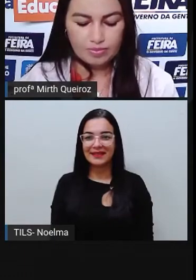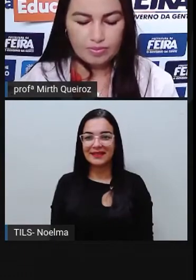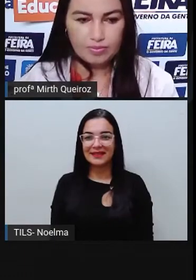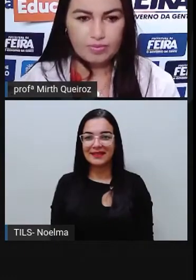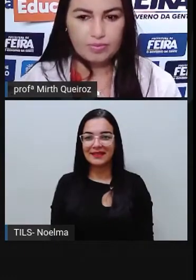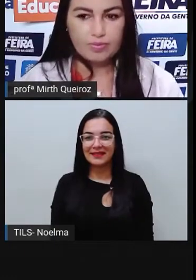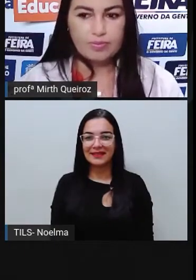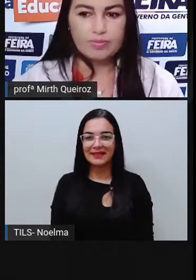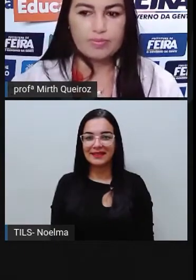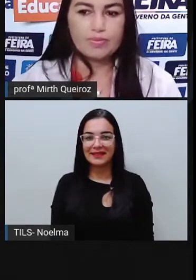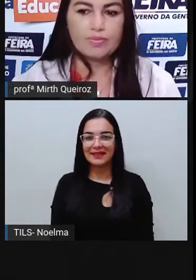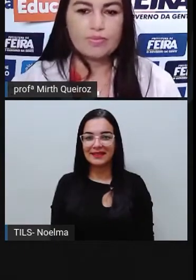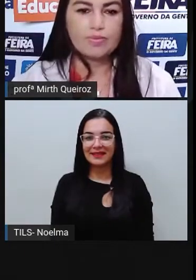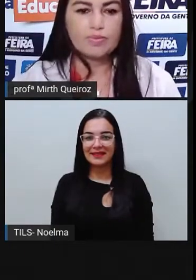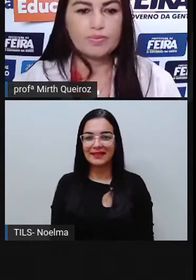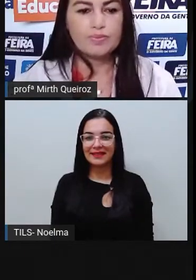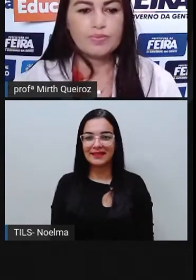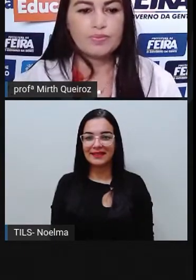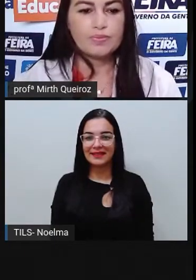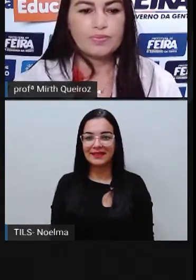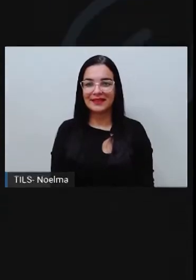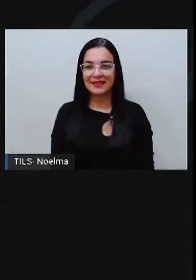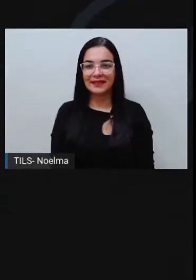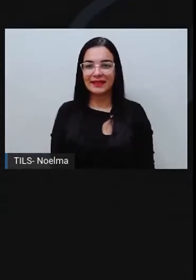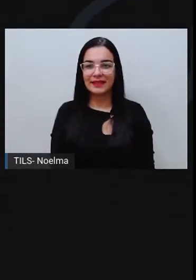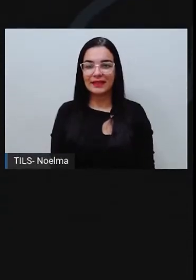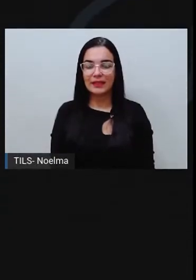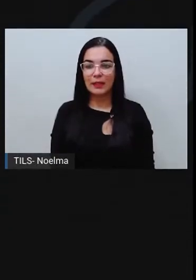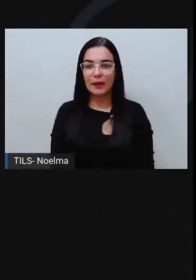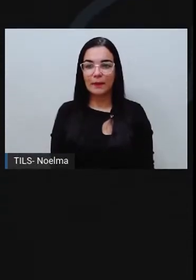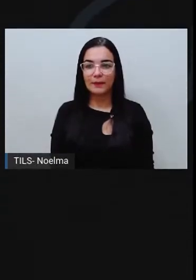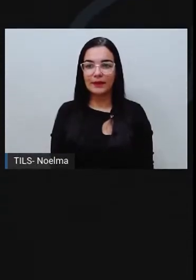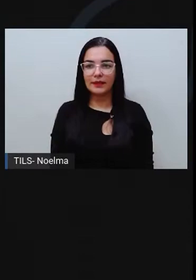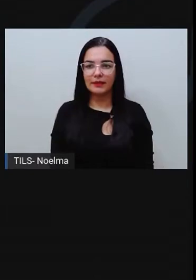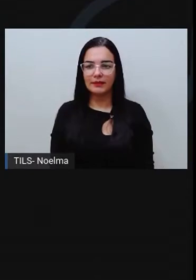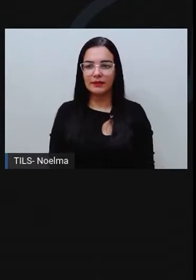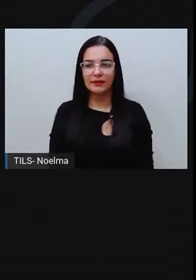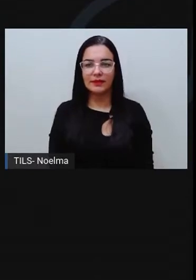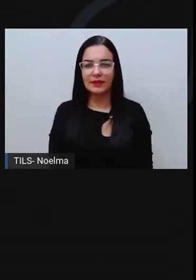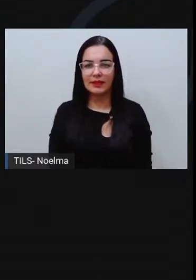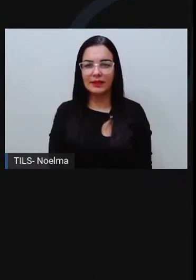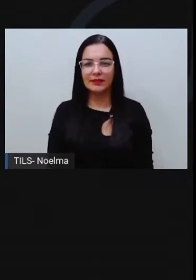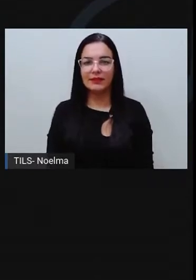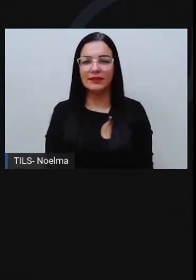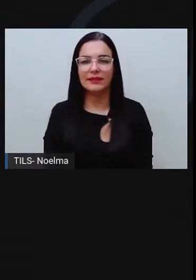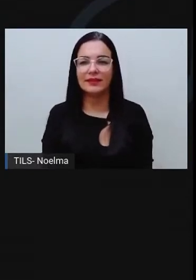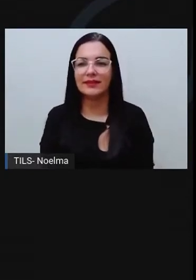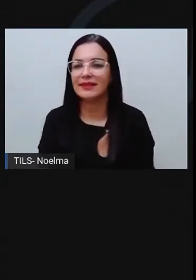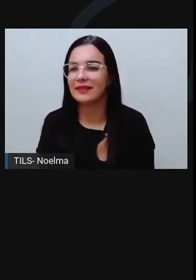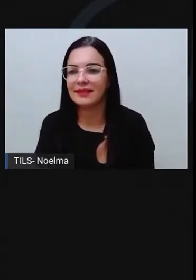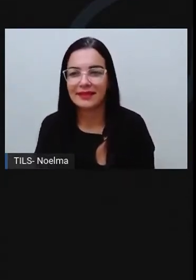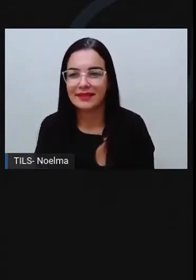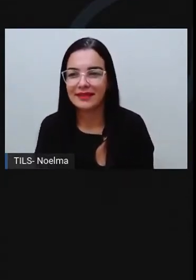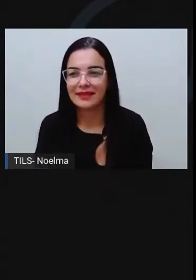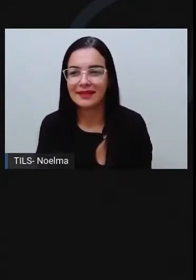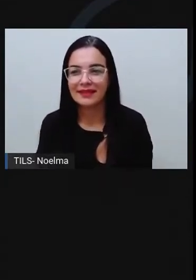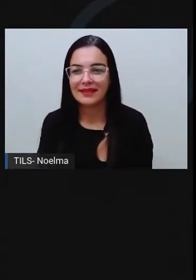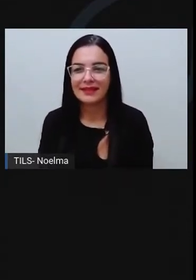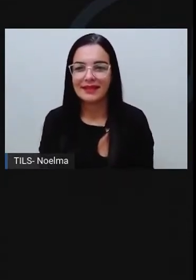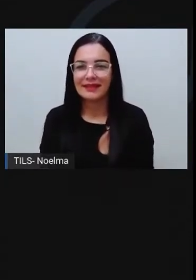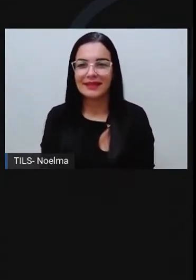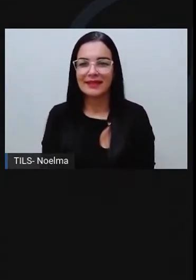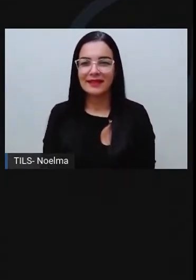A Caatinga é frequentemente retratada na literatura, no cinema e na música como um sertão difícil de se